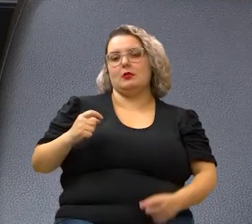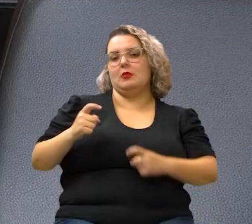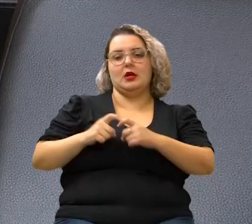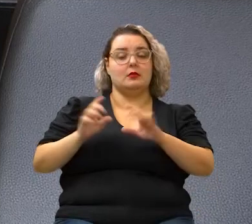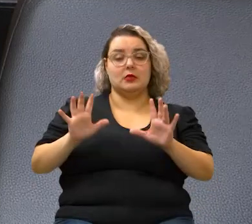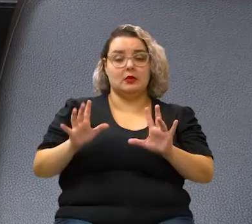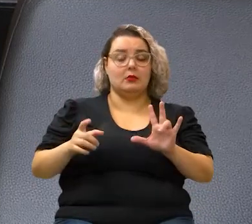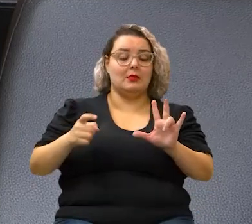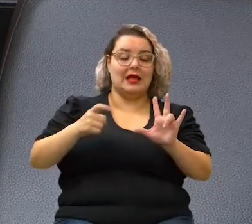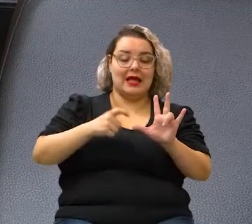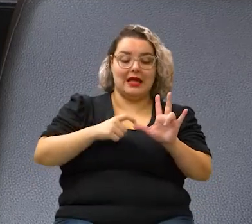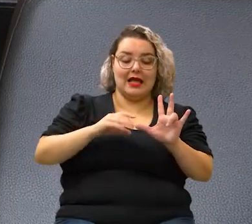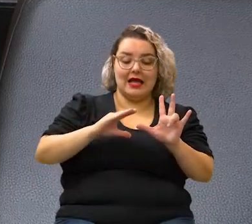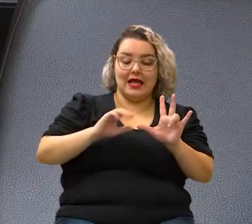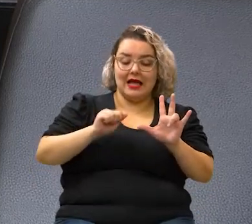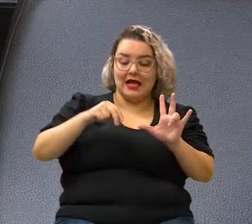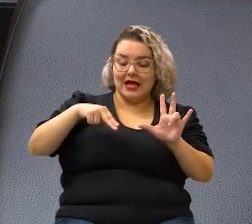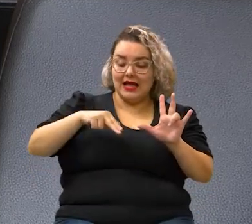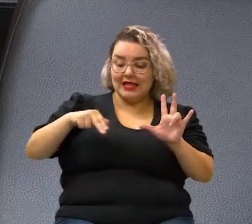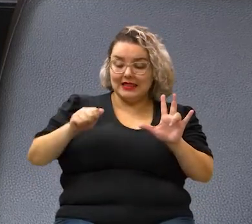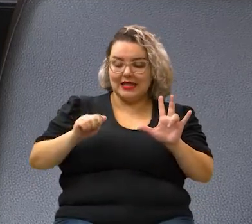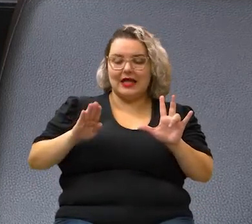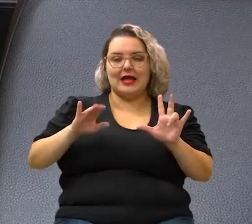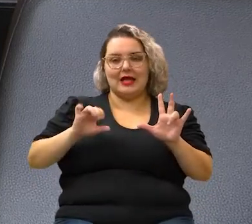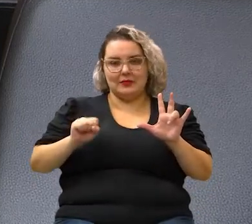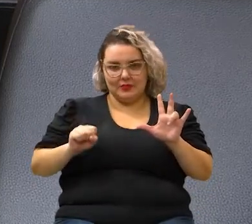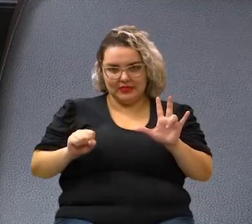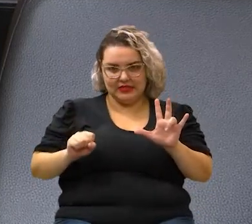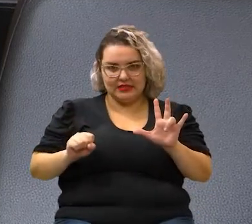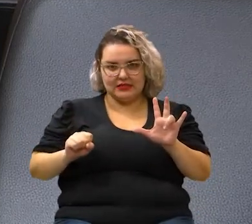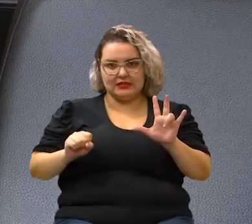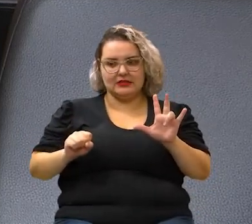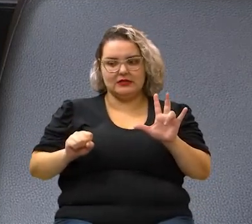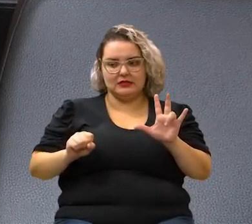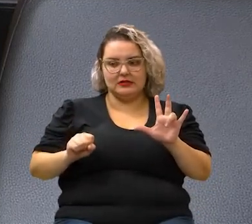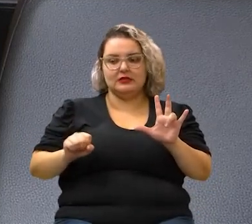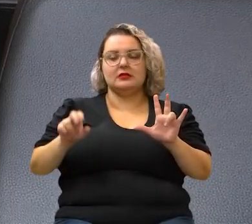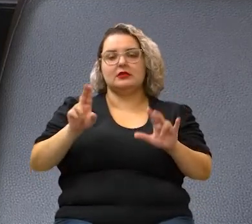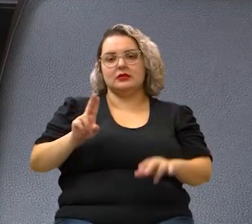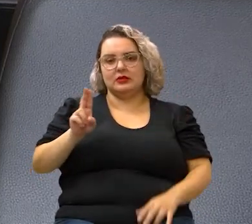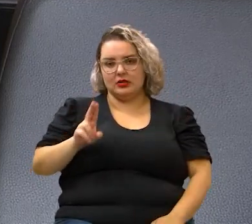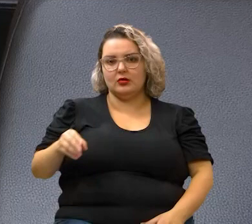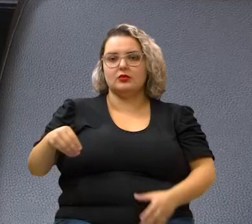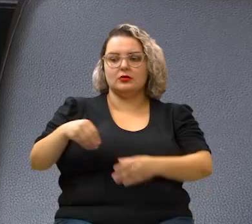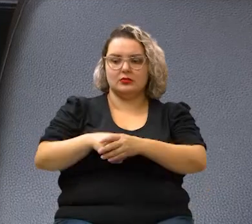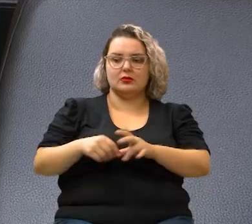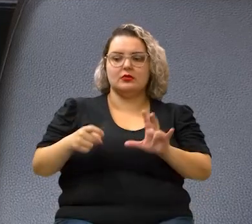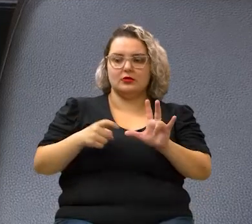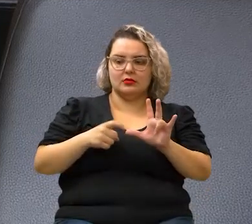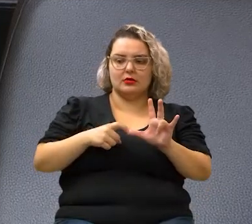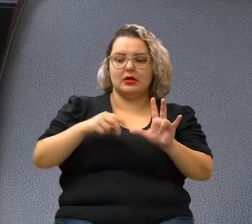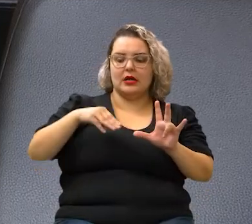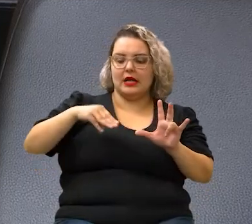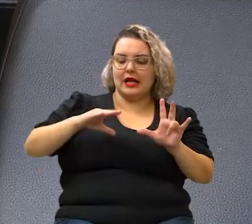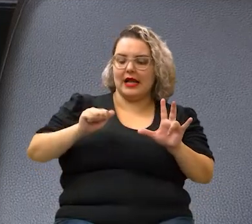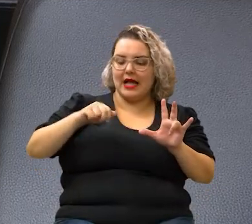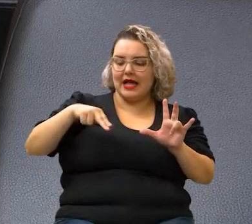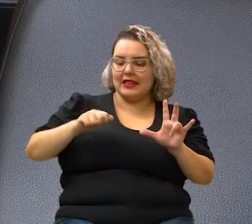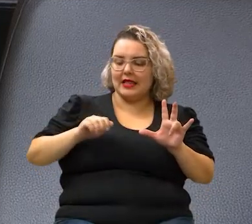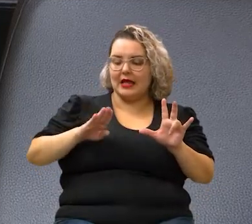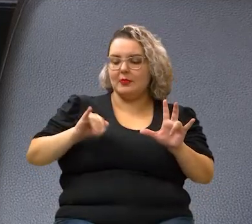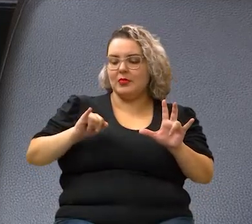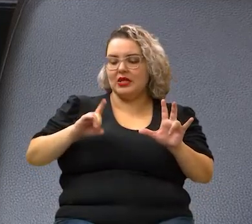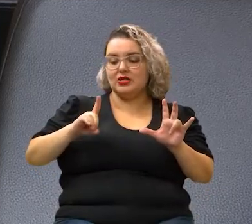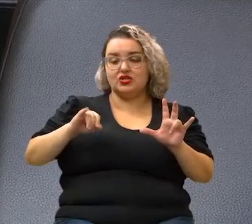medicinal, existe uma substância da maconha que é usado na medicina, que é o